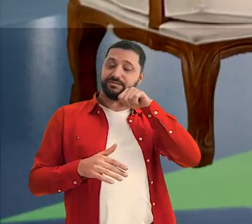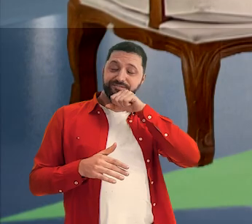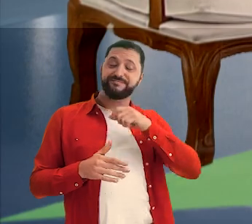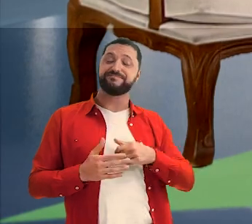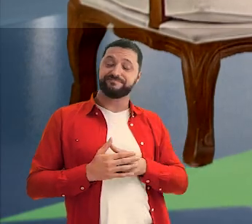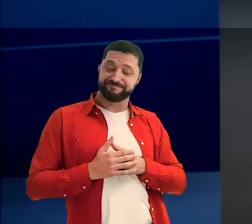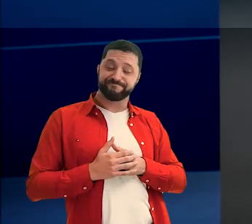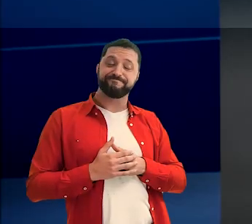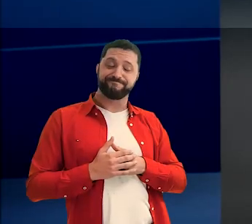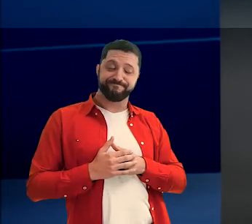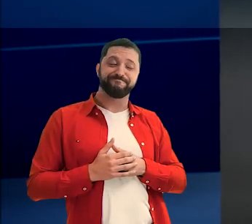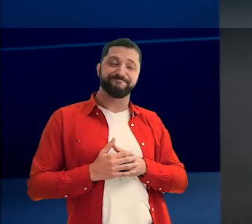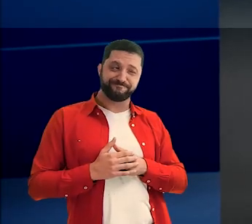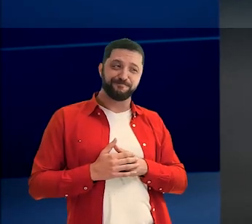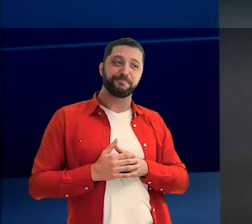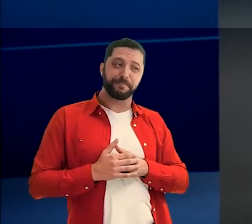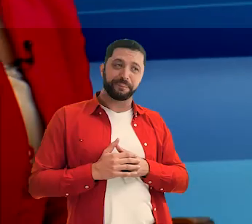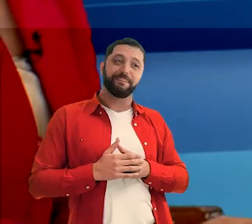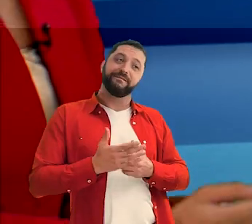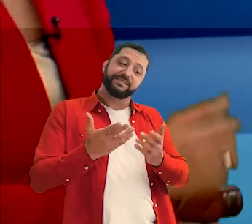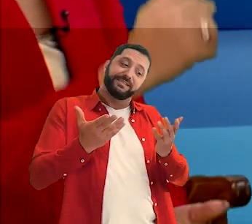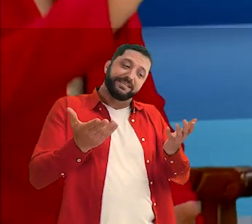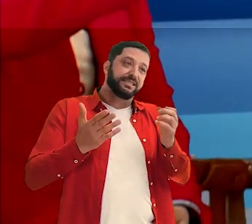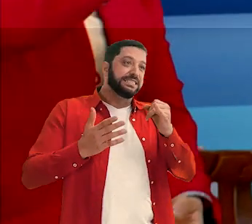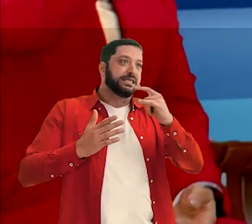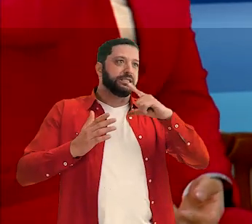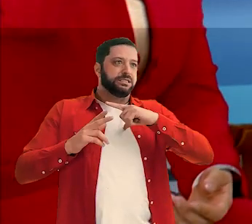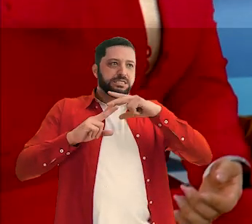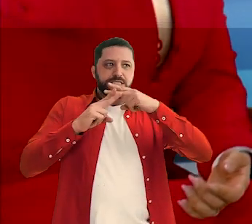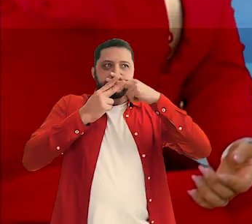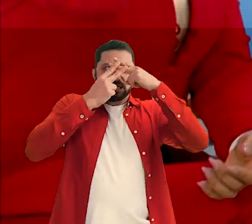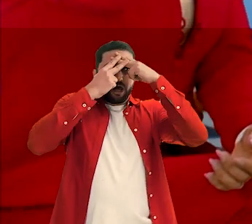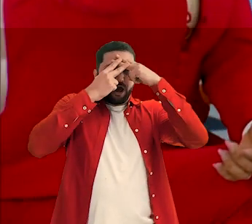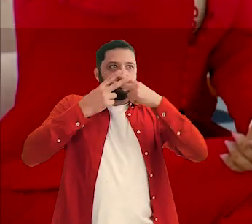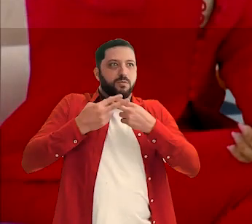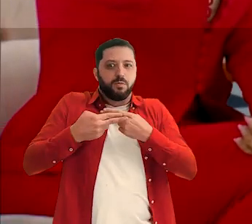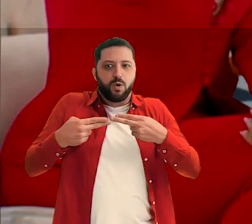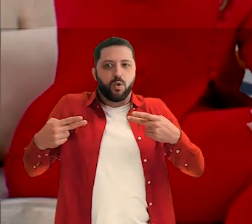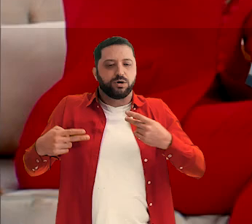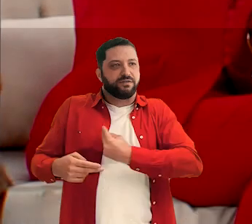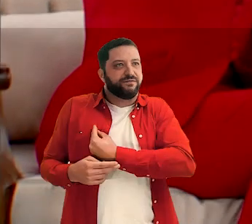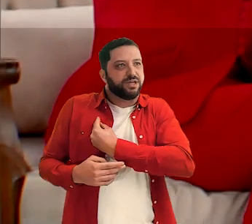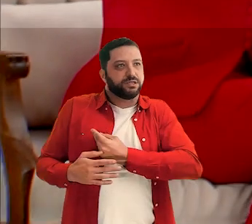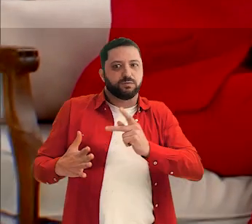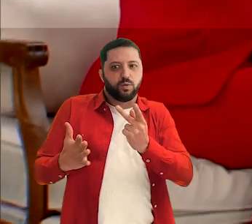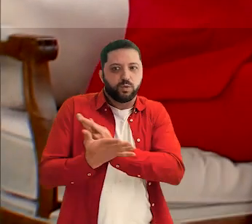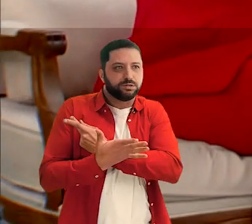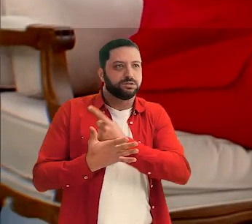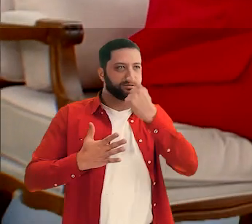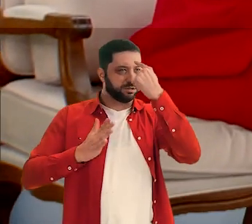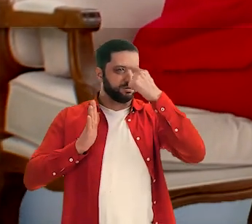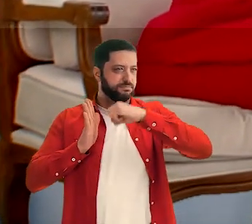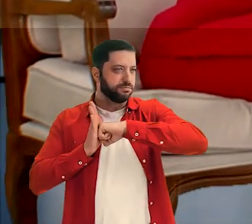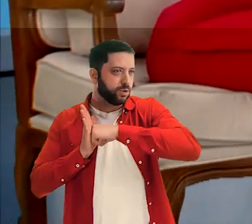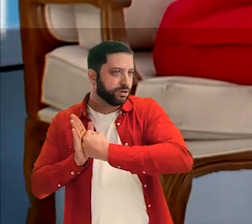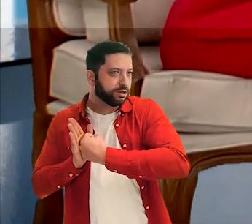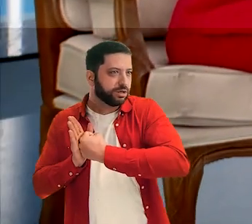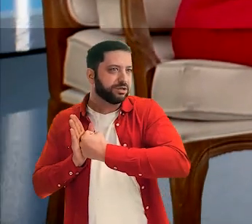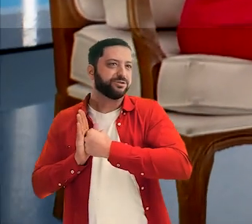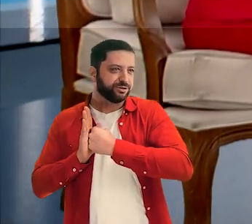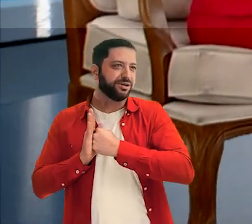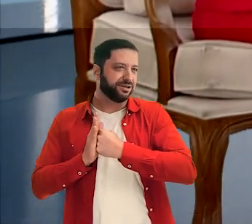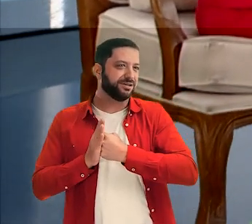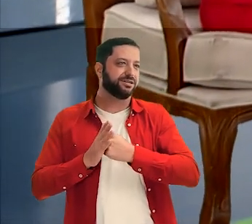vezes os próprios, a maioria das vezes, né? Então, quando você passa por um trauma, um evento, um trauma, um